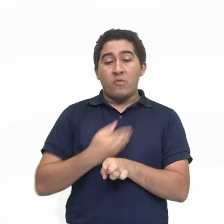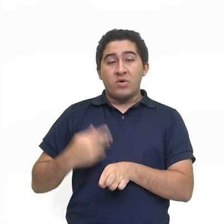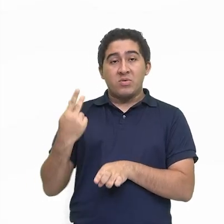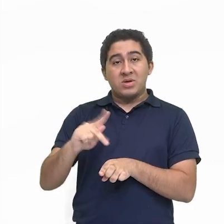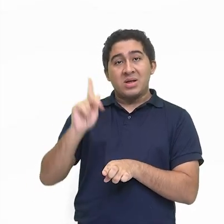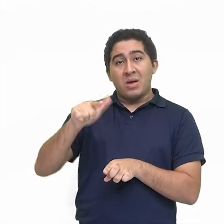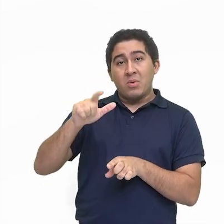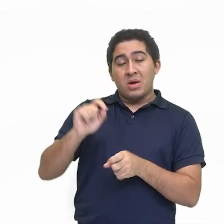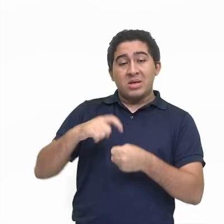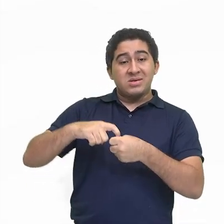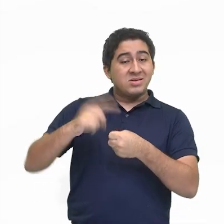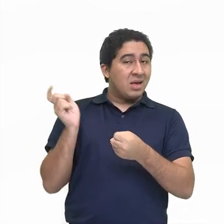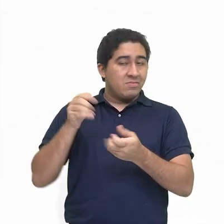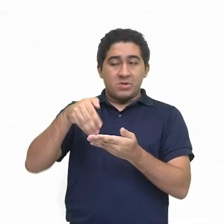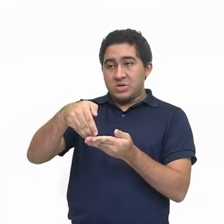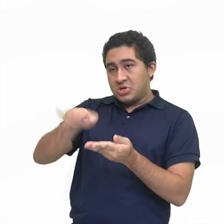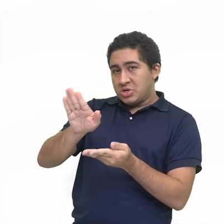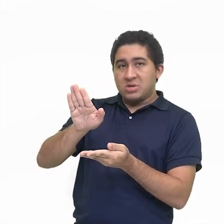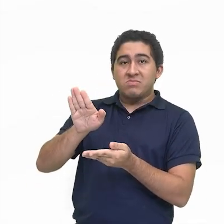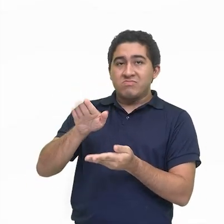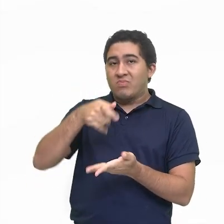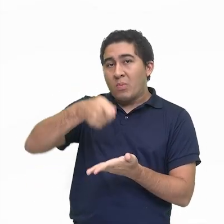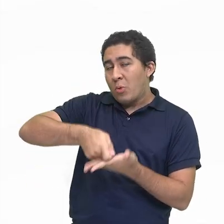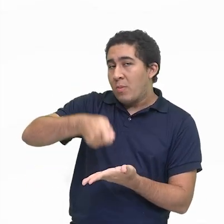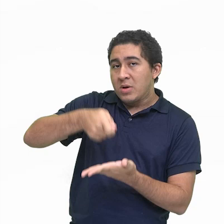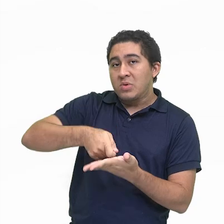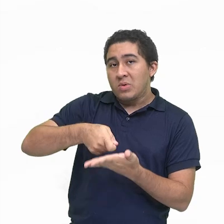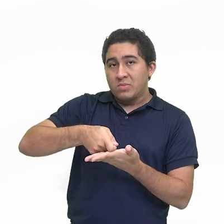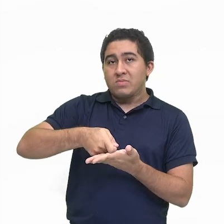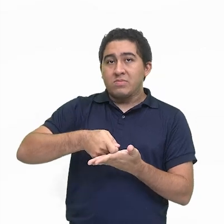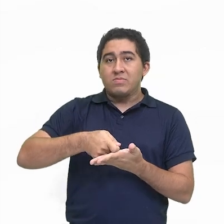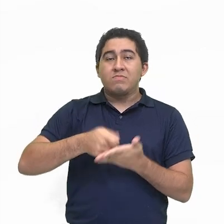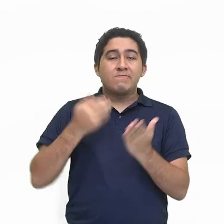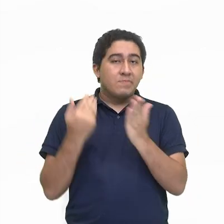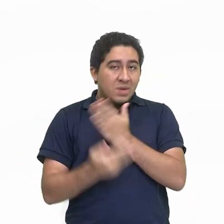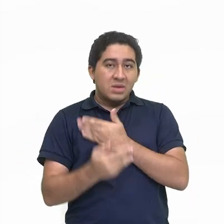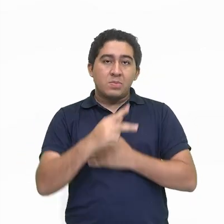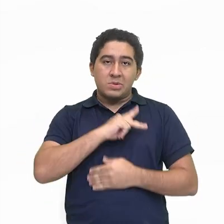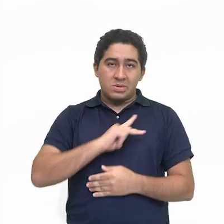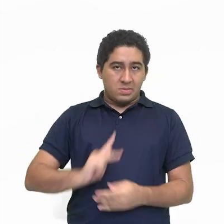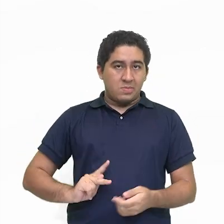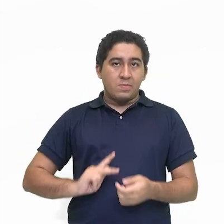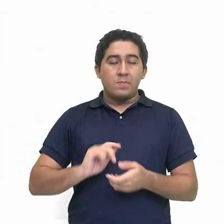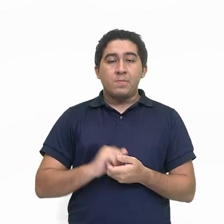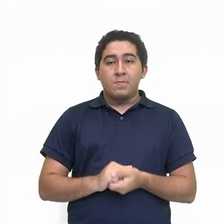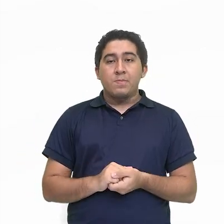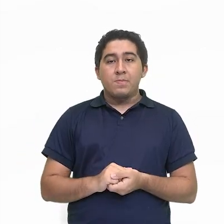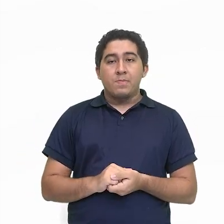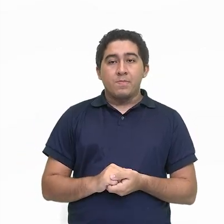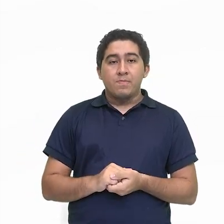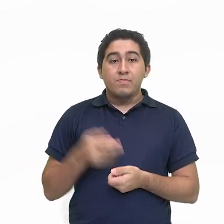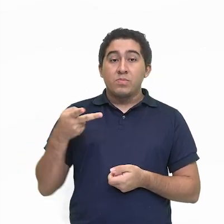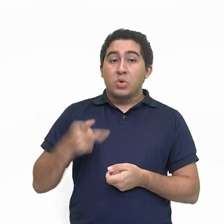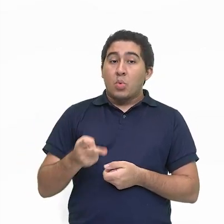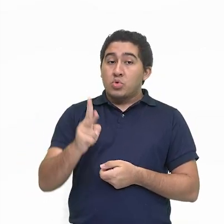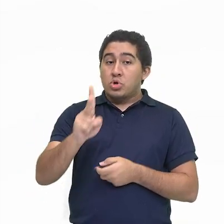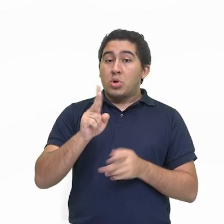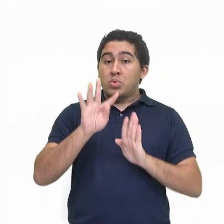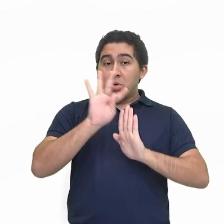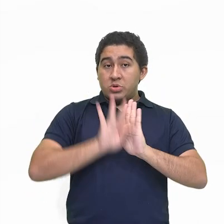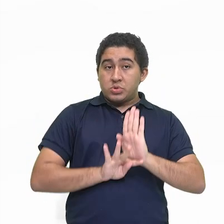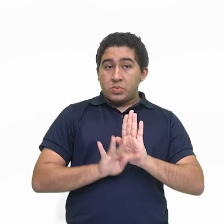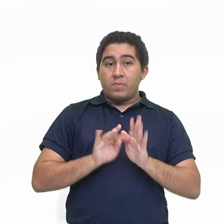seu impeachment, na sua retirada forçada da presidência da República, tá bem? Dando continuidade ao nosso